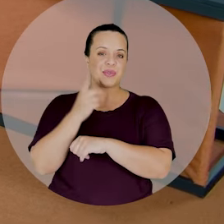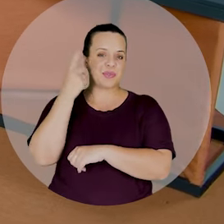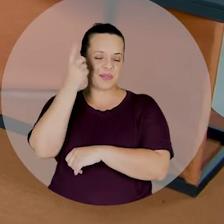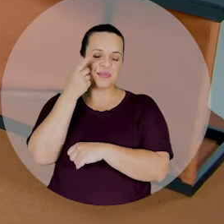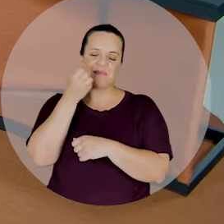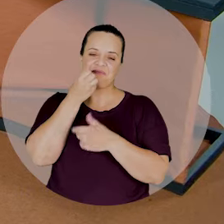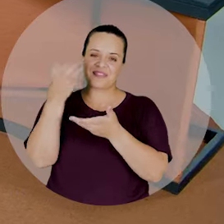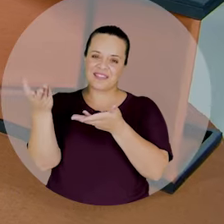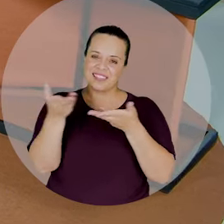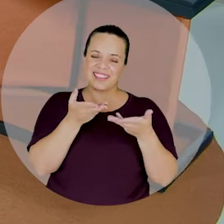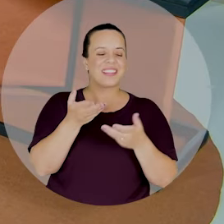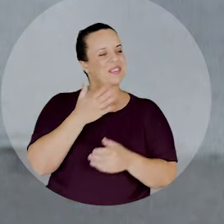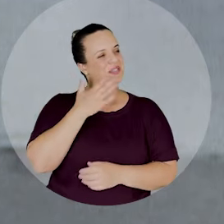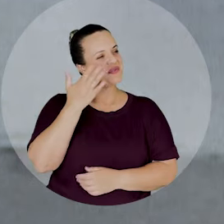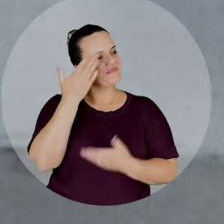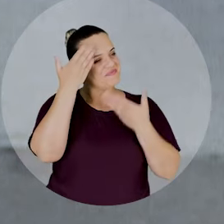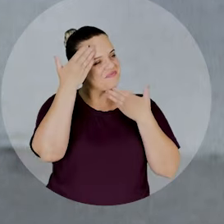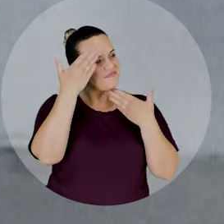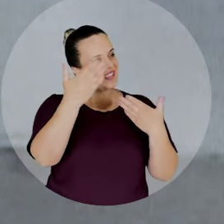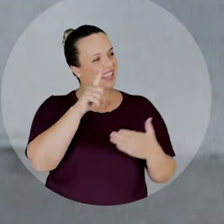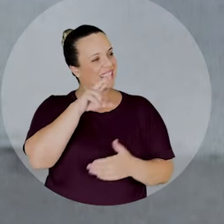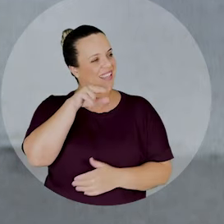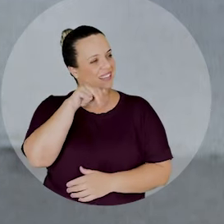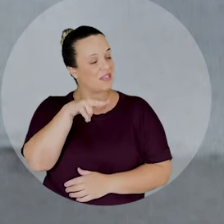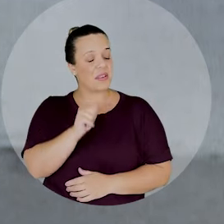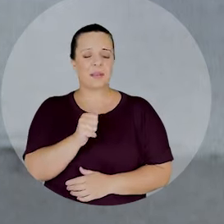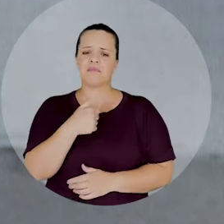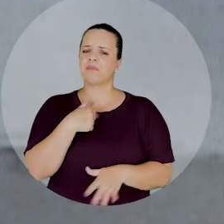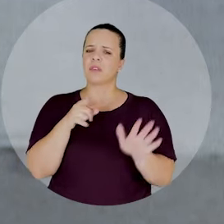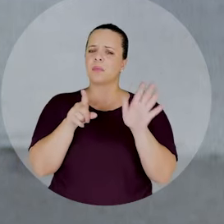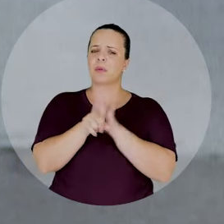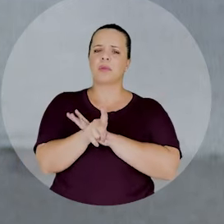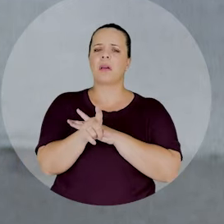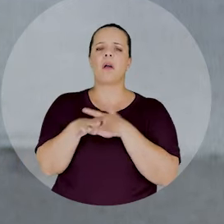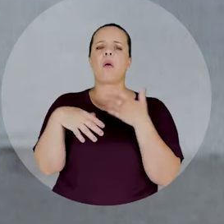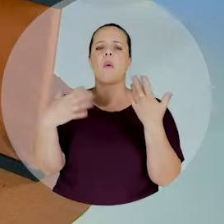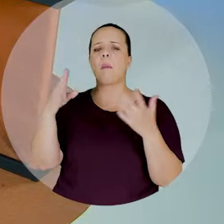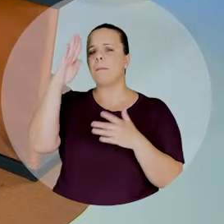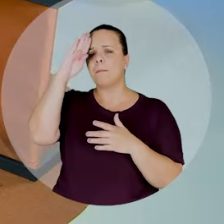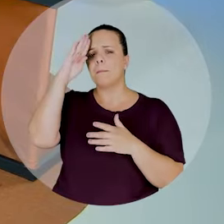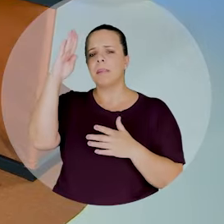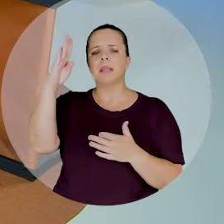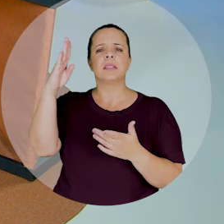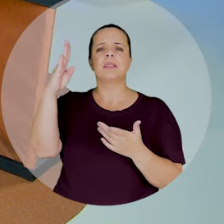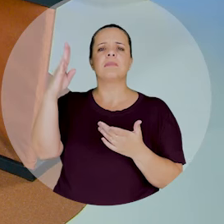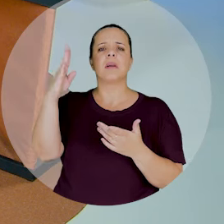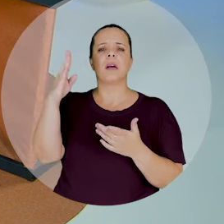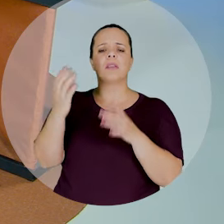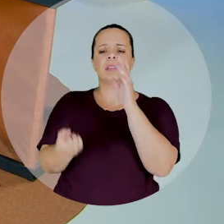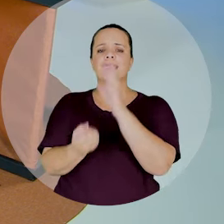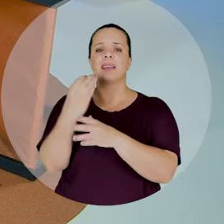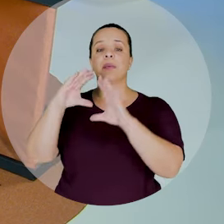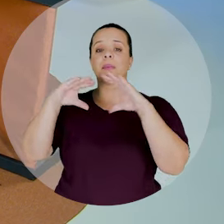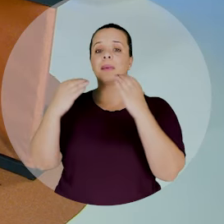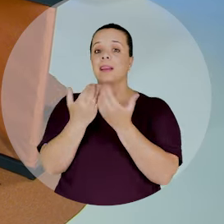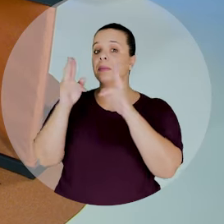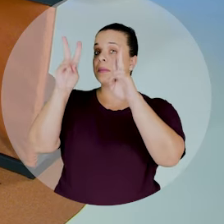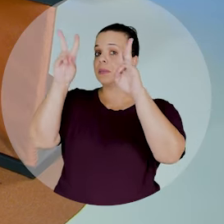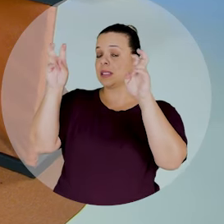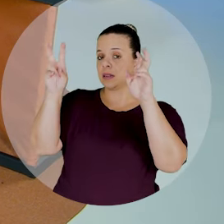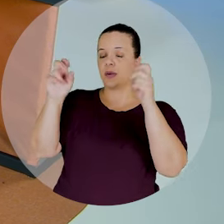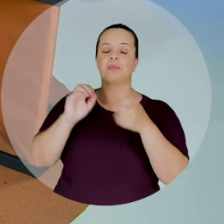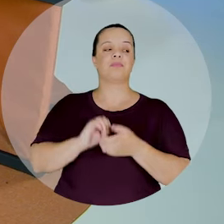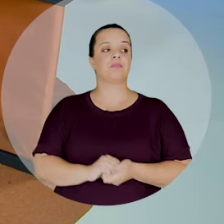Seja bem-vinda, Thaís. Obrigada, Luana. É um prazer estar aqui. Thaís, qual que é a principal vantagem de criar uma câmara setorial